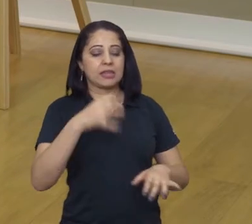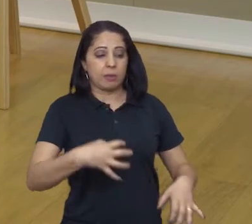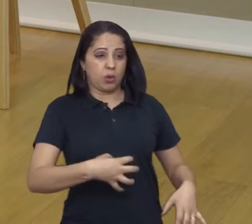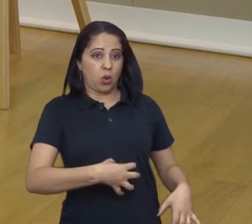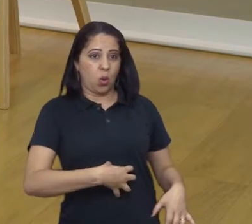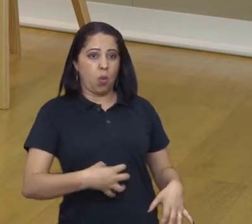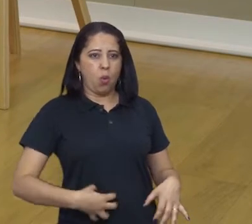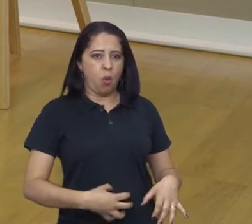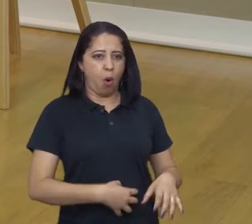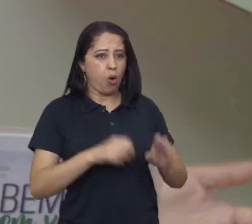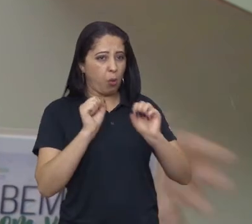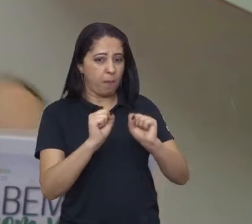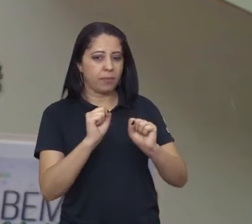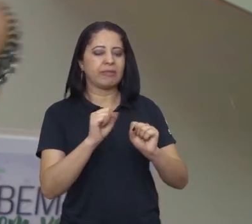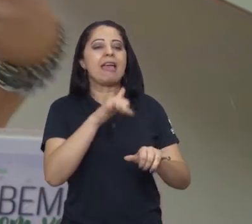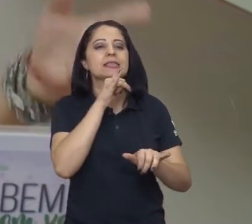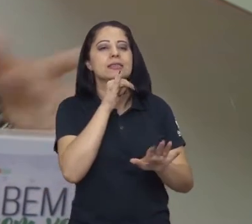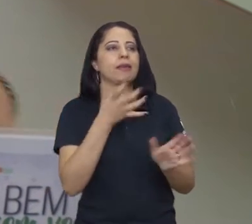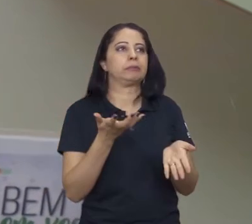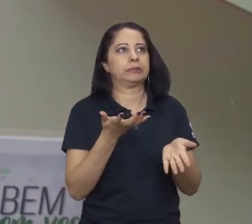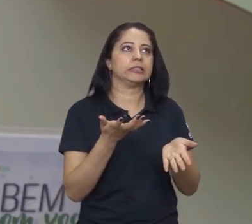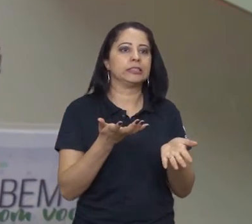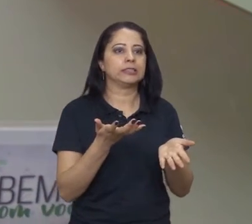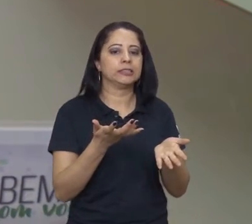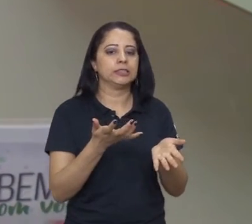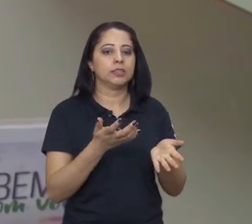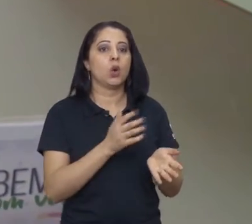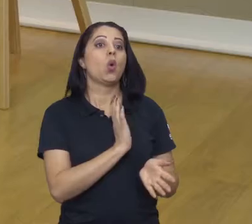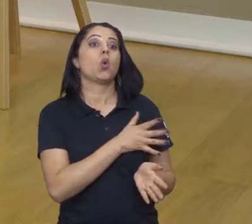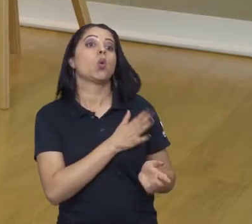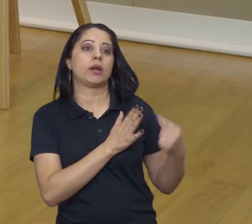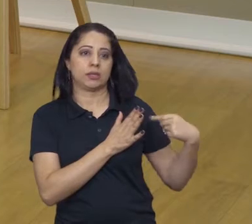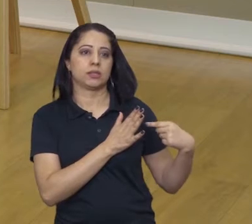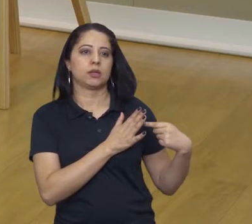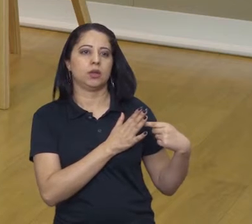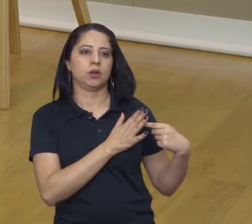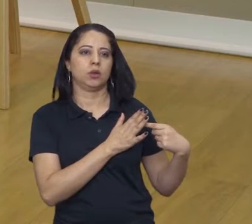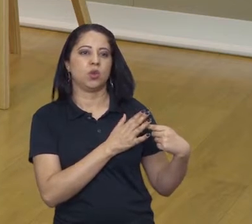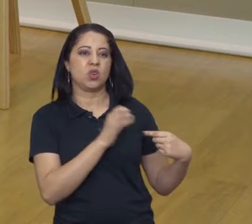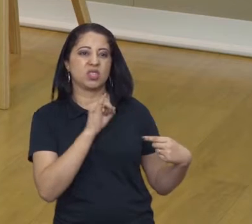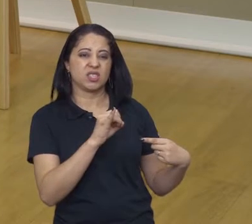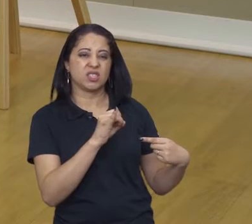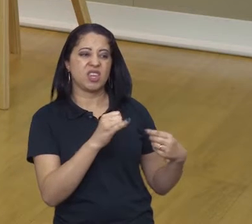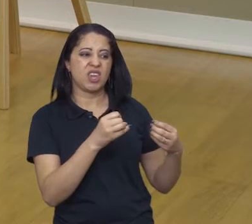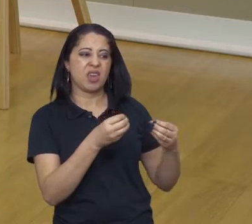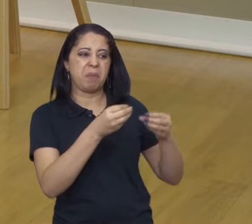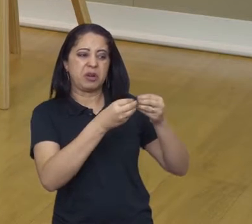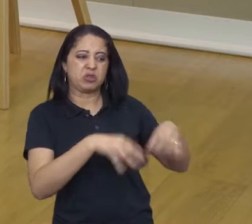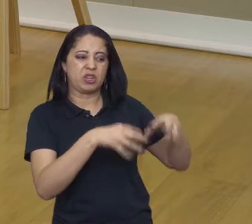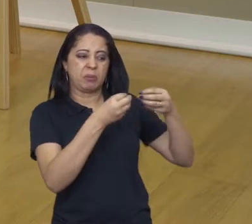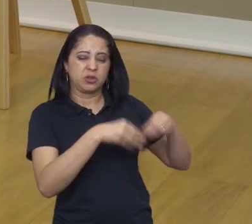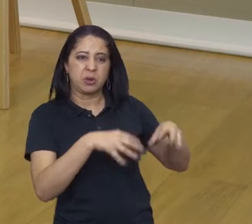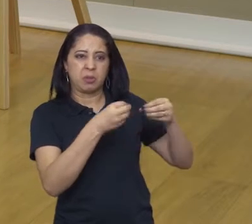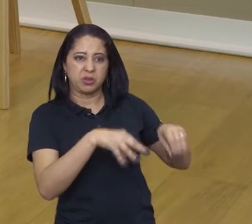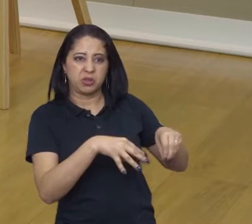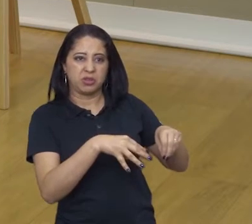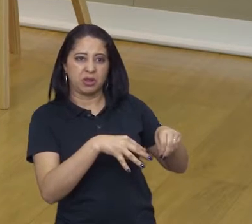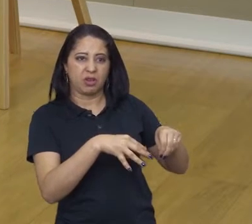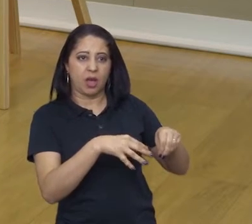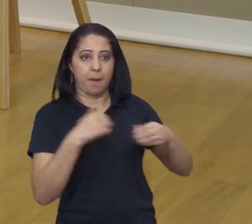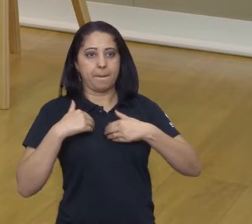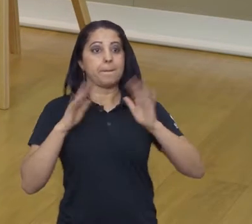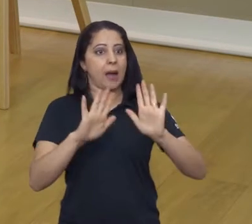ter uma idade diferenciada por exemplo se eu de repente não cuido bem do meu coração ele pode estar mais danificado não quer dizer que o corpo